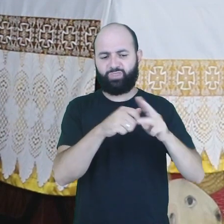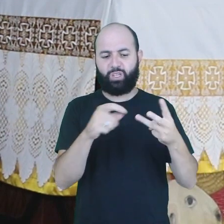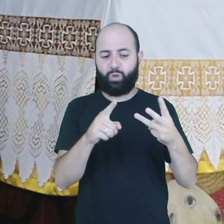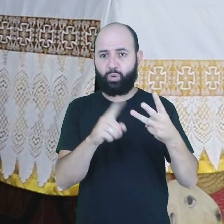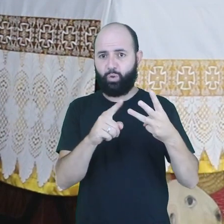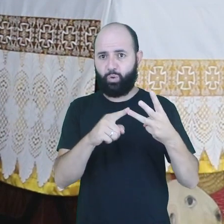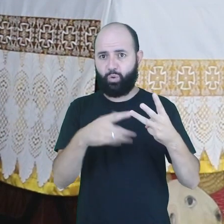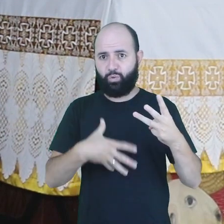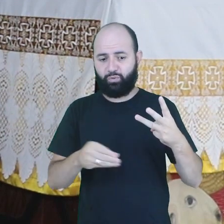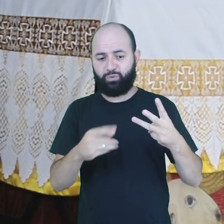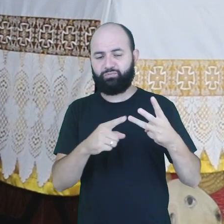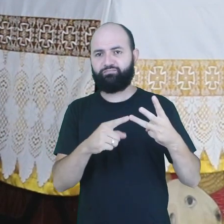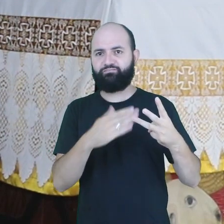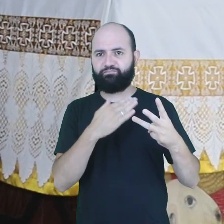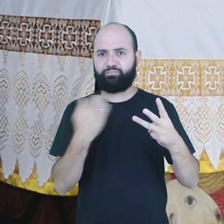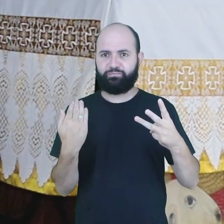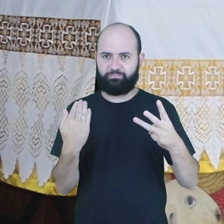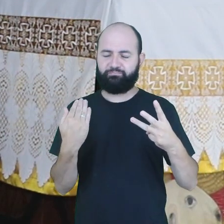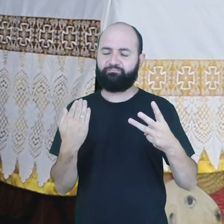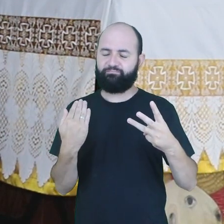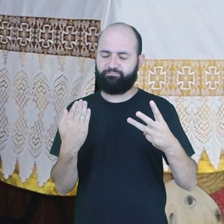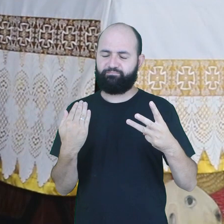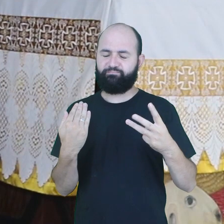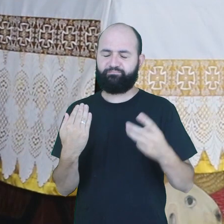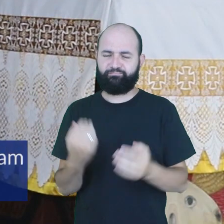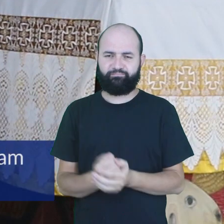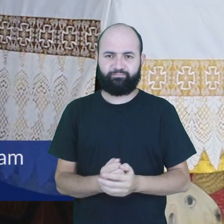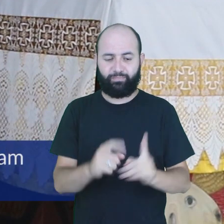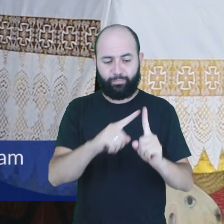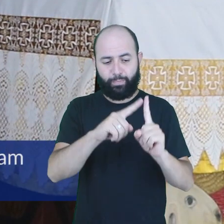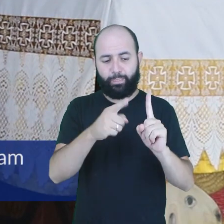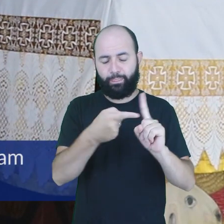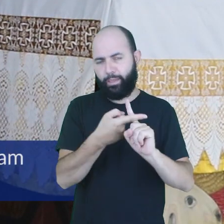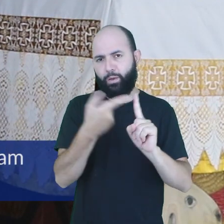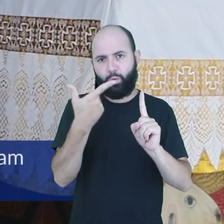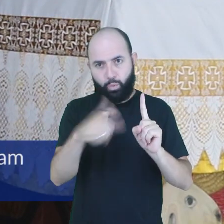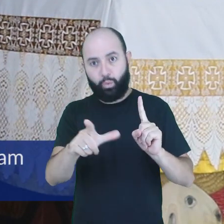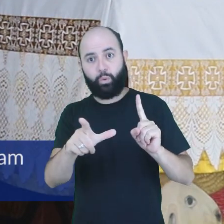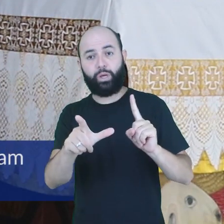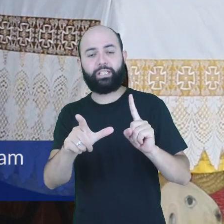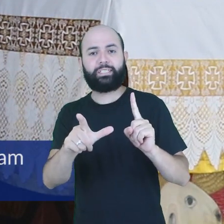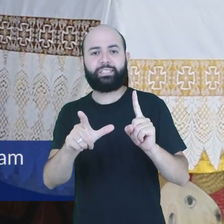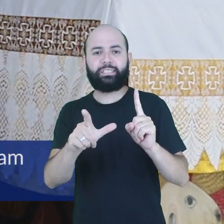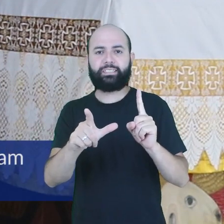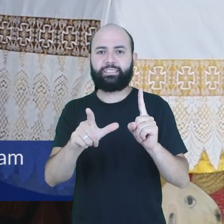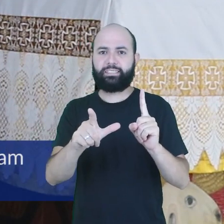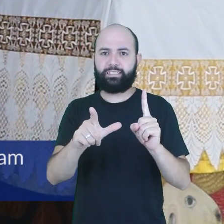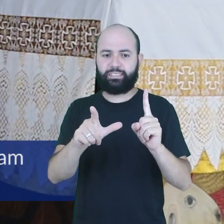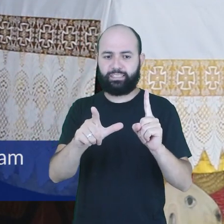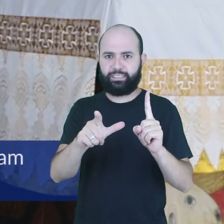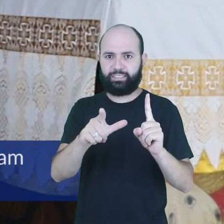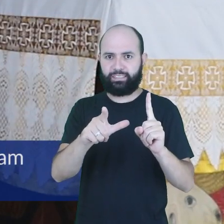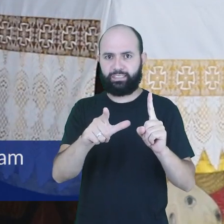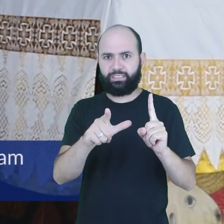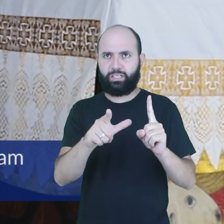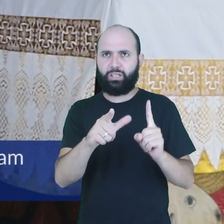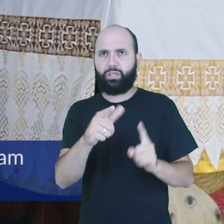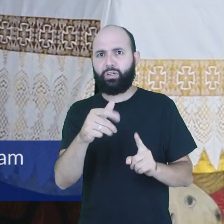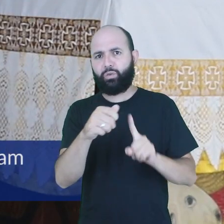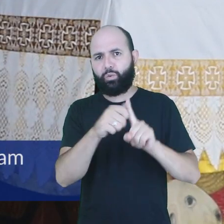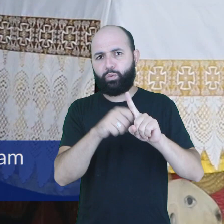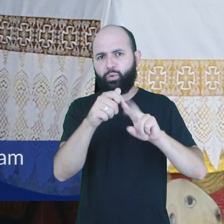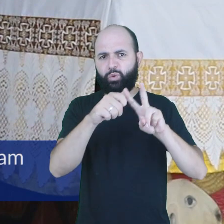nosso 3º filho. Minha esposa estava grávida novamente. Do 3º